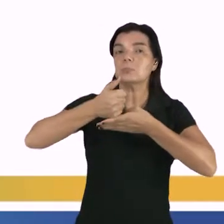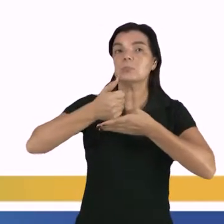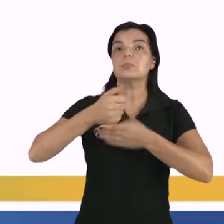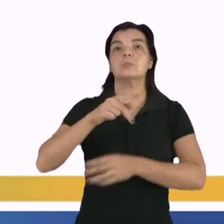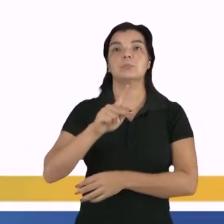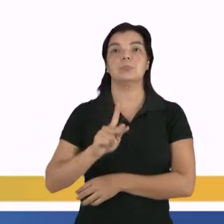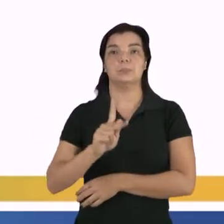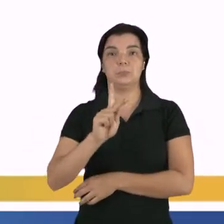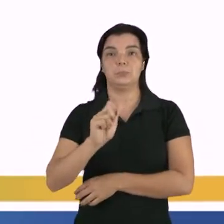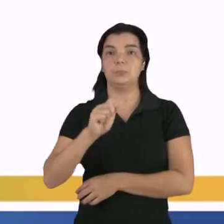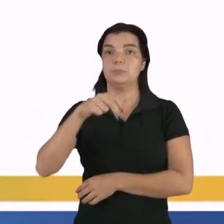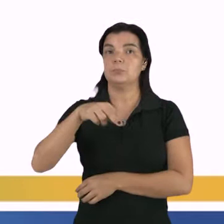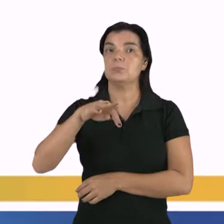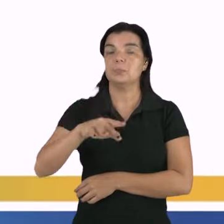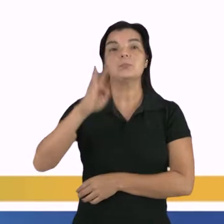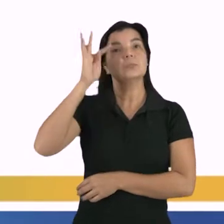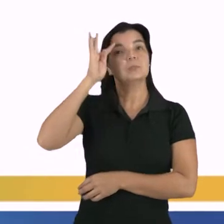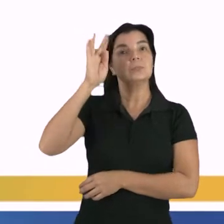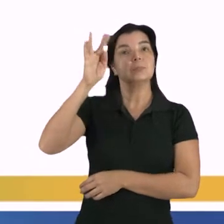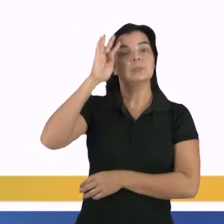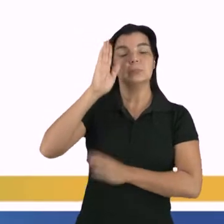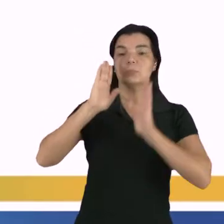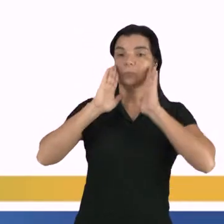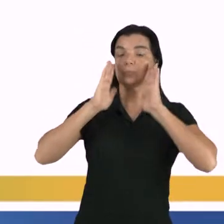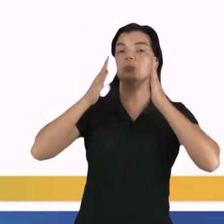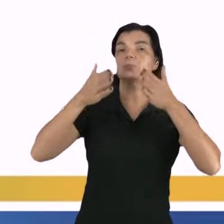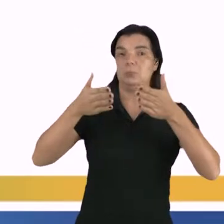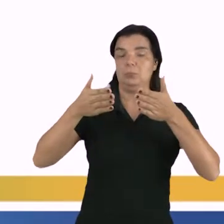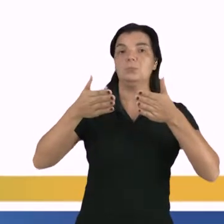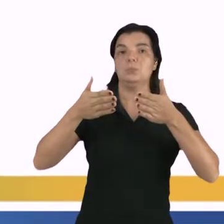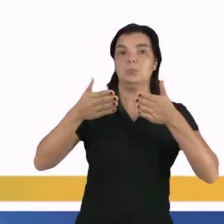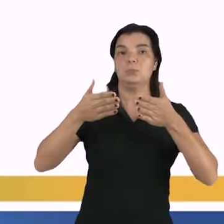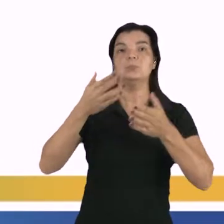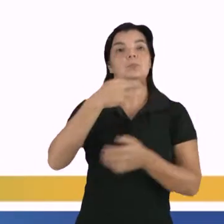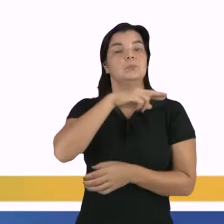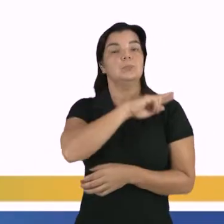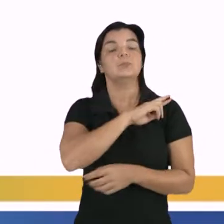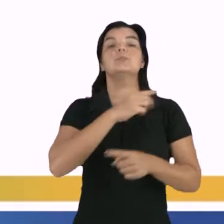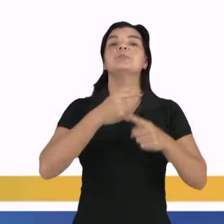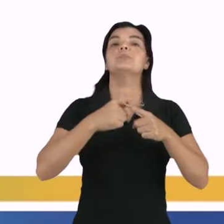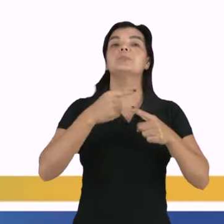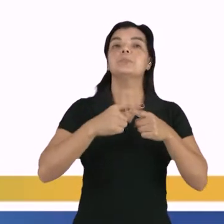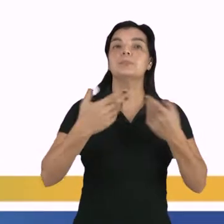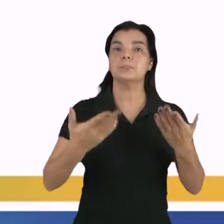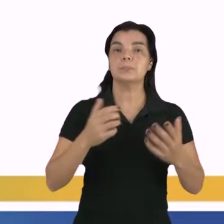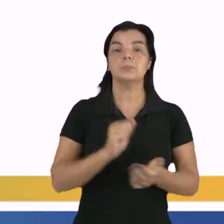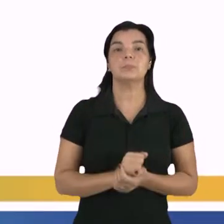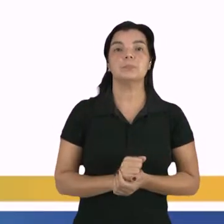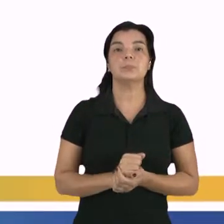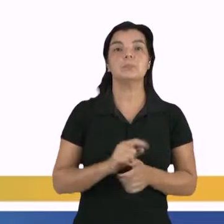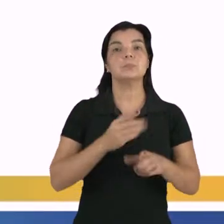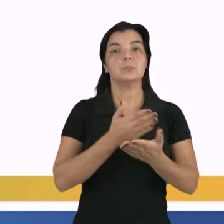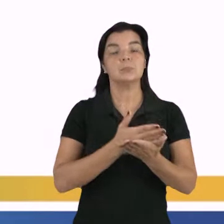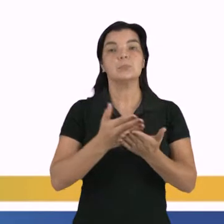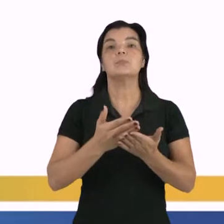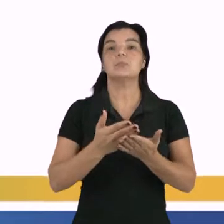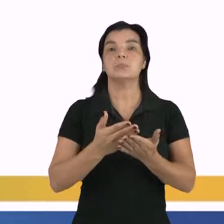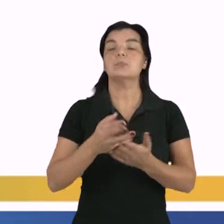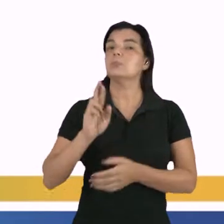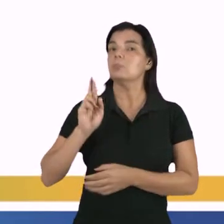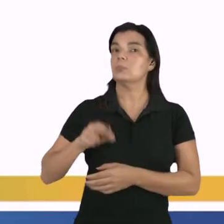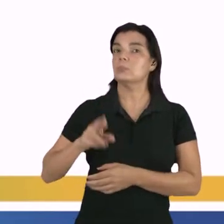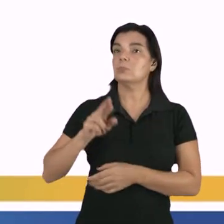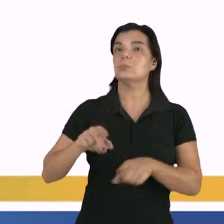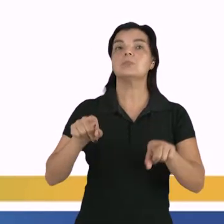Então, Kant, ele tem uma teoria ética centrada na noção do dever. Por quê? Partindo do pressuposto da